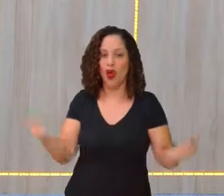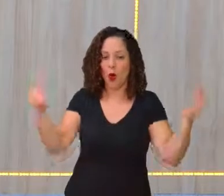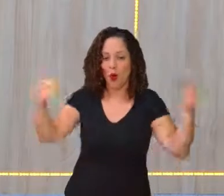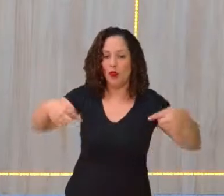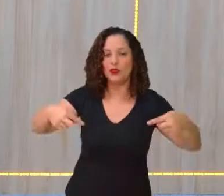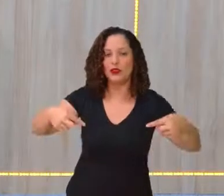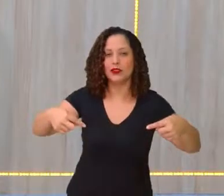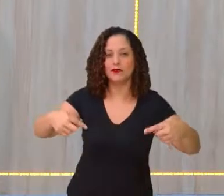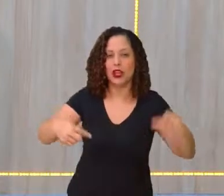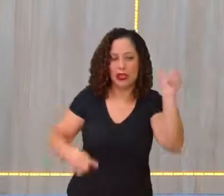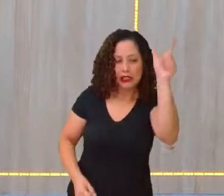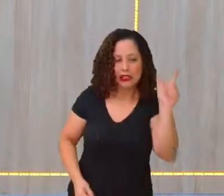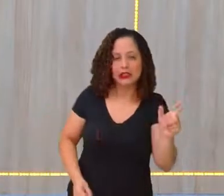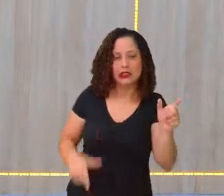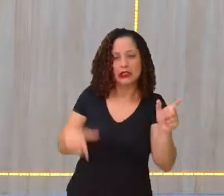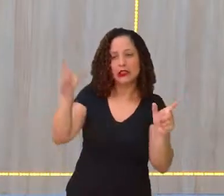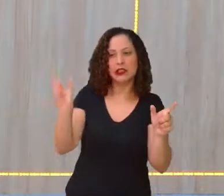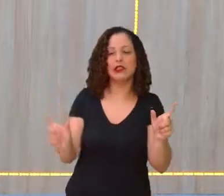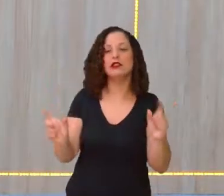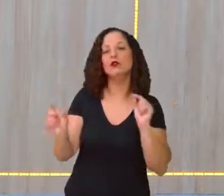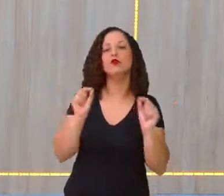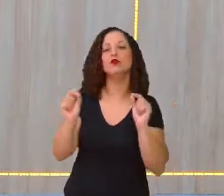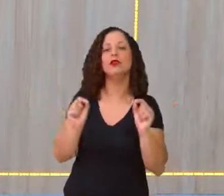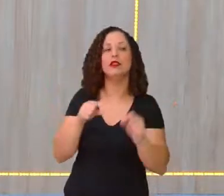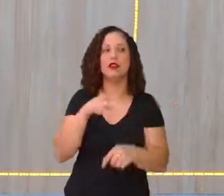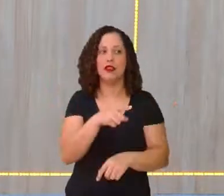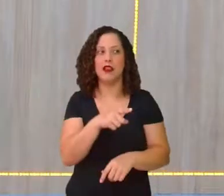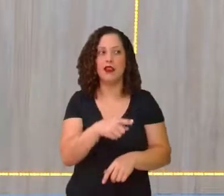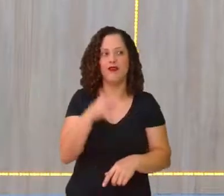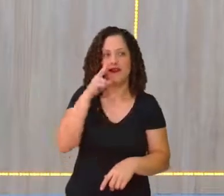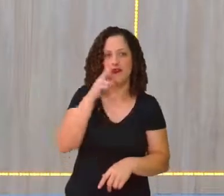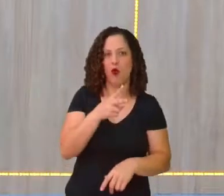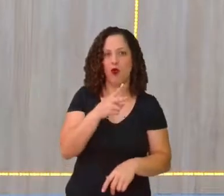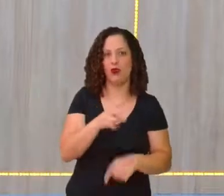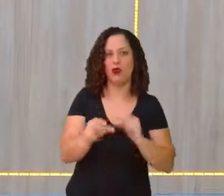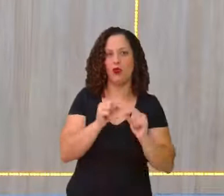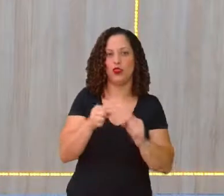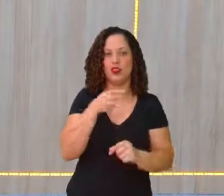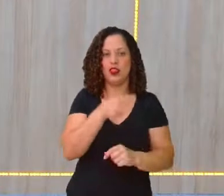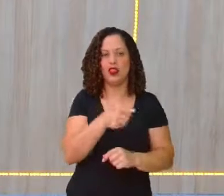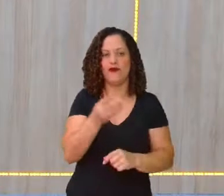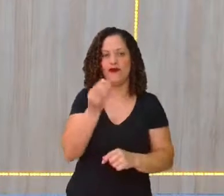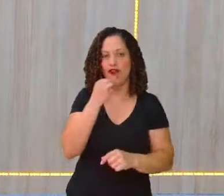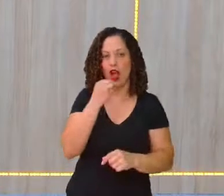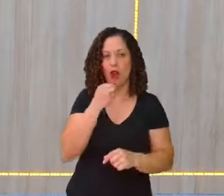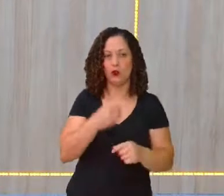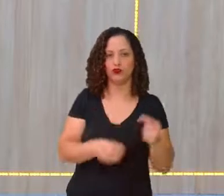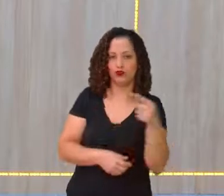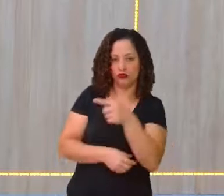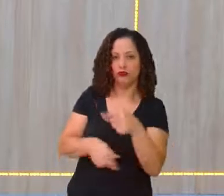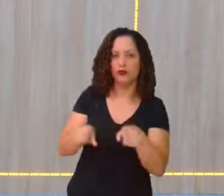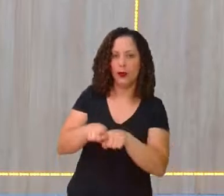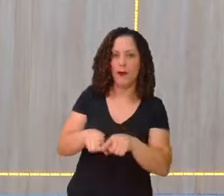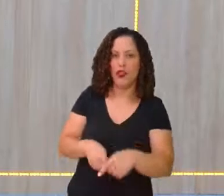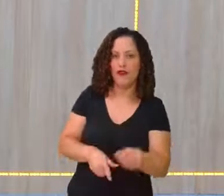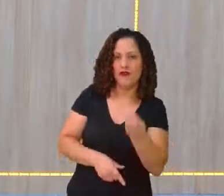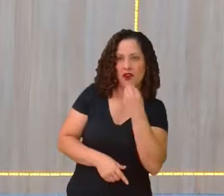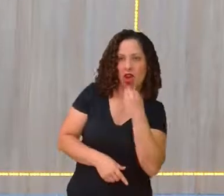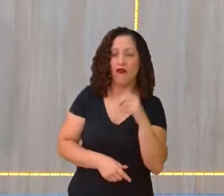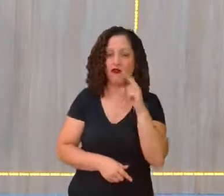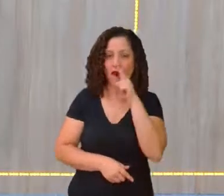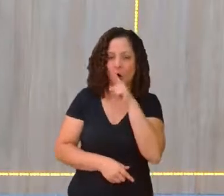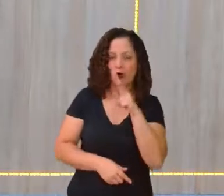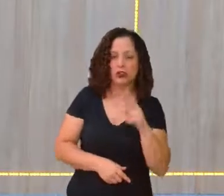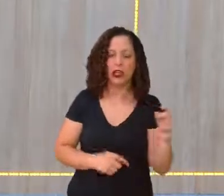adversário, né? Quais são os pontos fortes que ele tem, quais são os pontos fracos, e aí a partir dessa análise tática, a